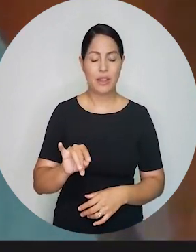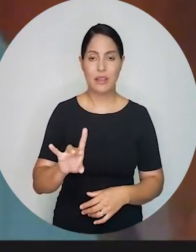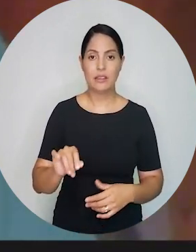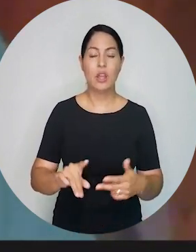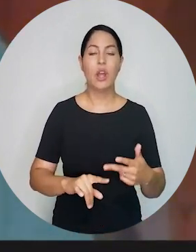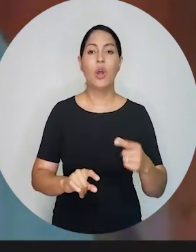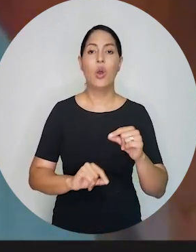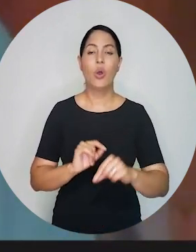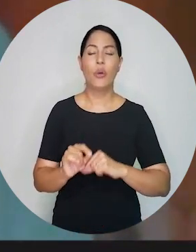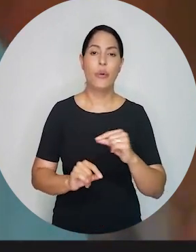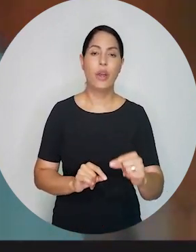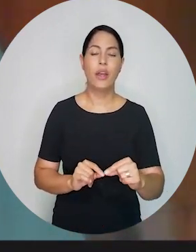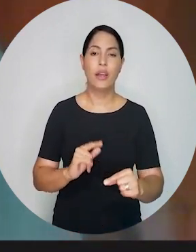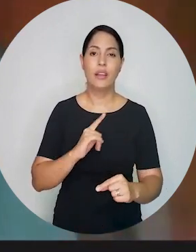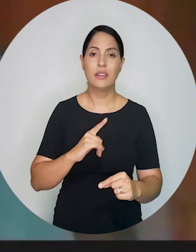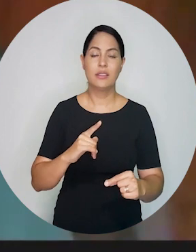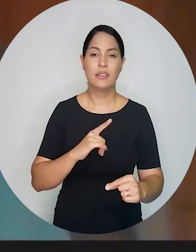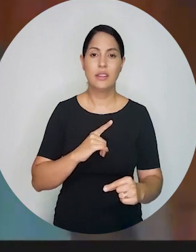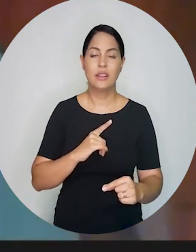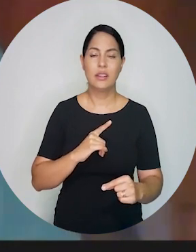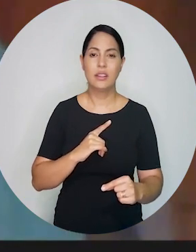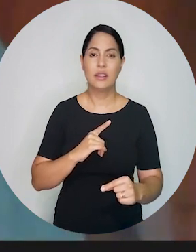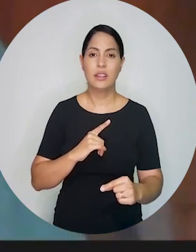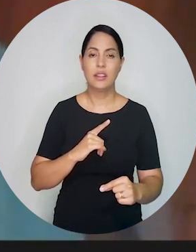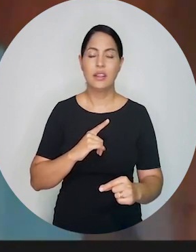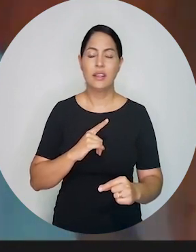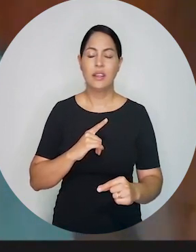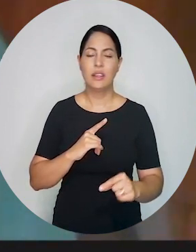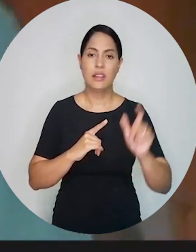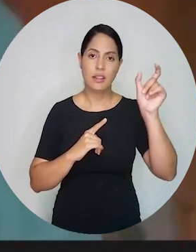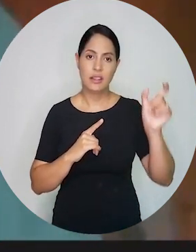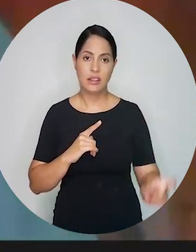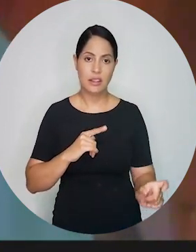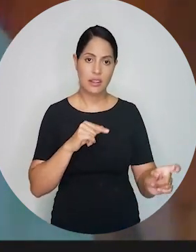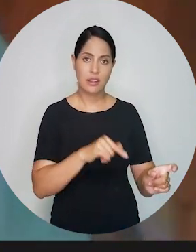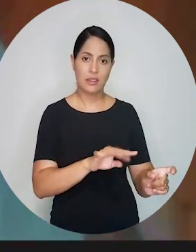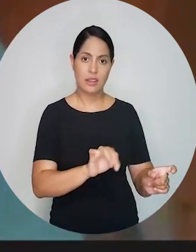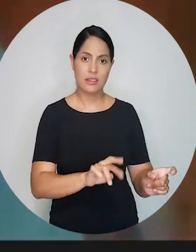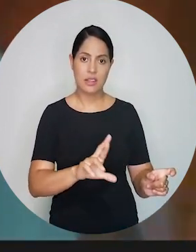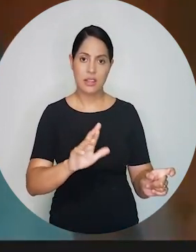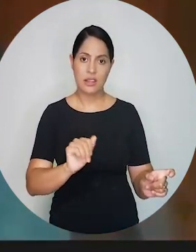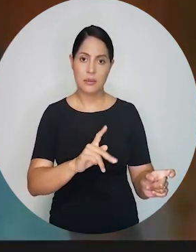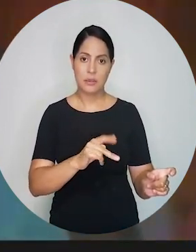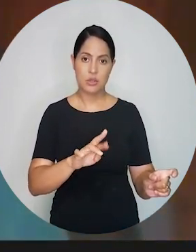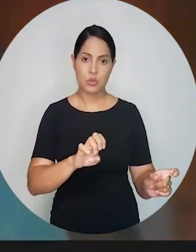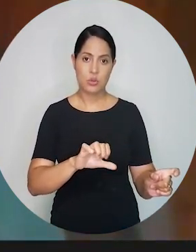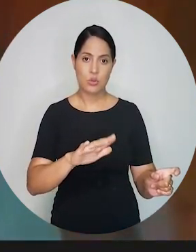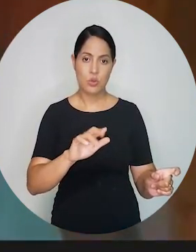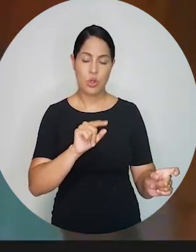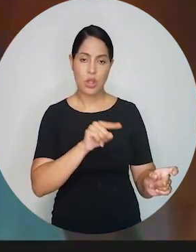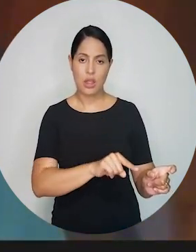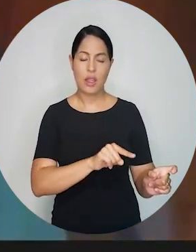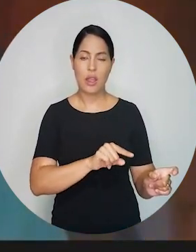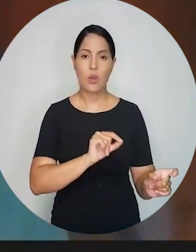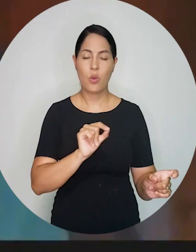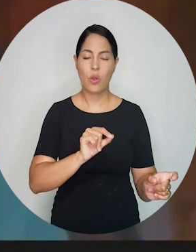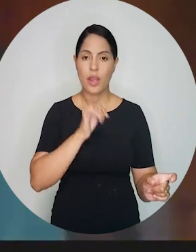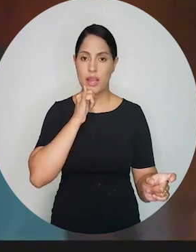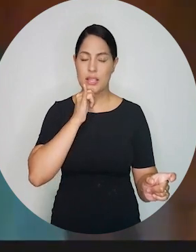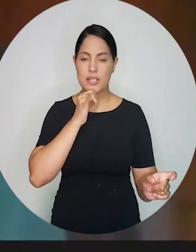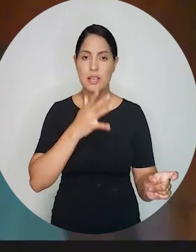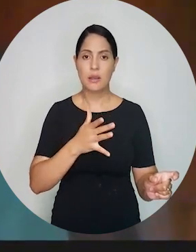que minoritárias, não configuram ato de improbidade. O terceiro, que venha a